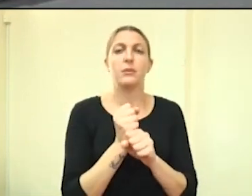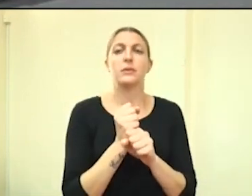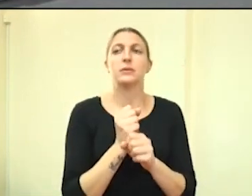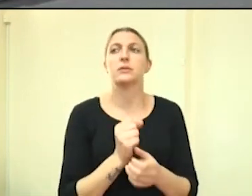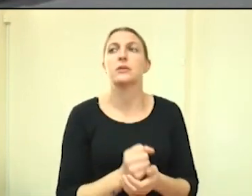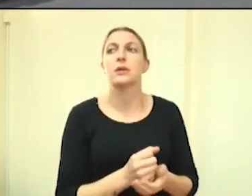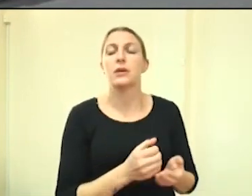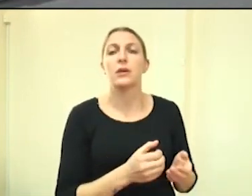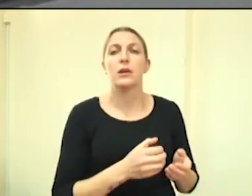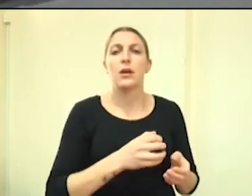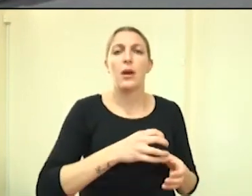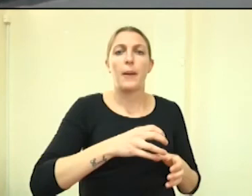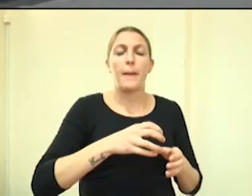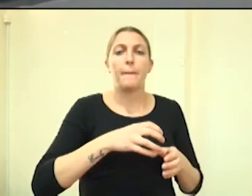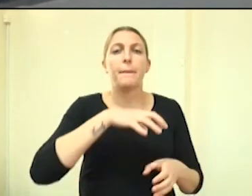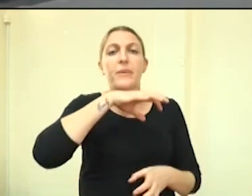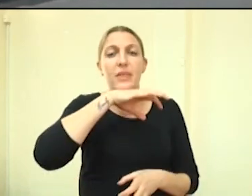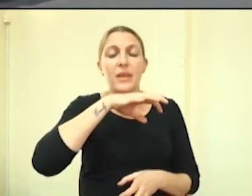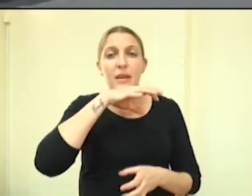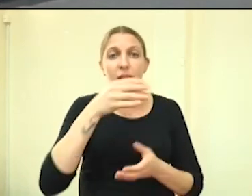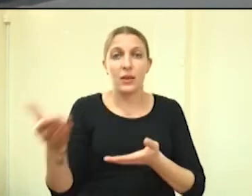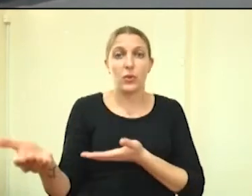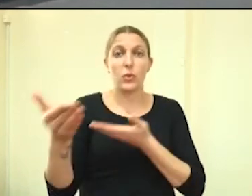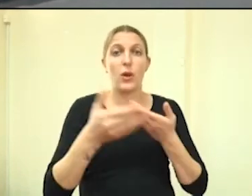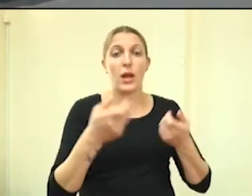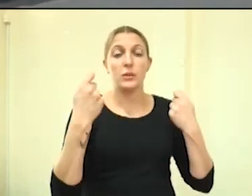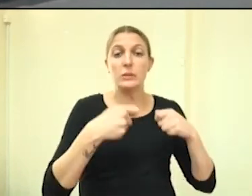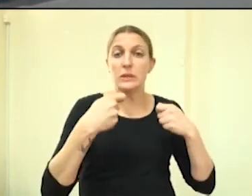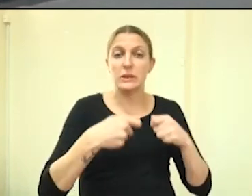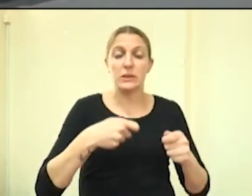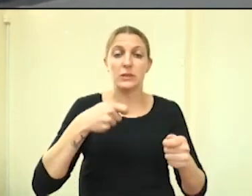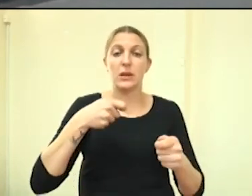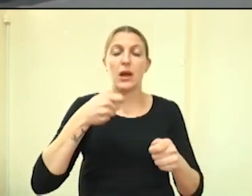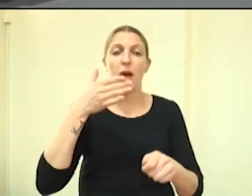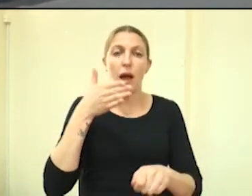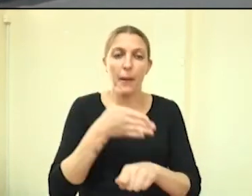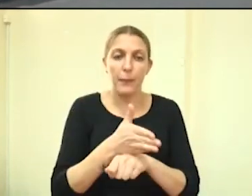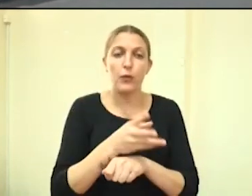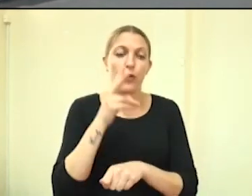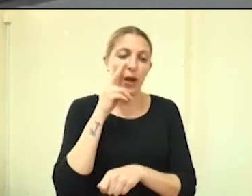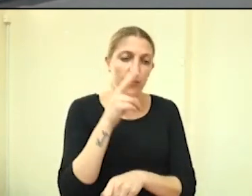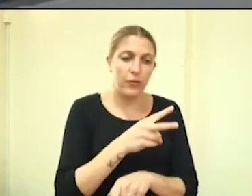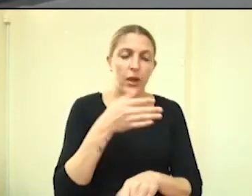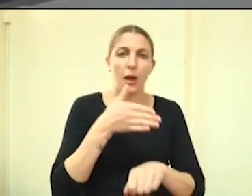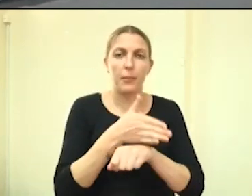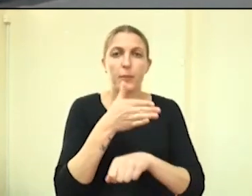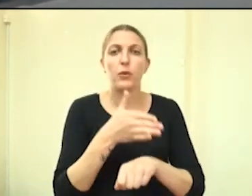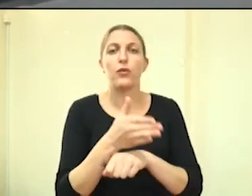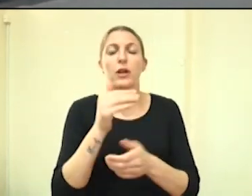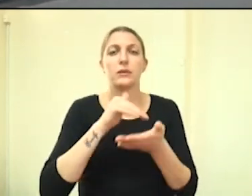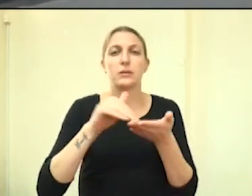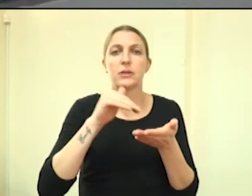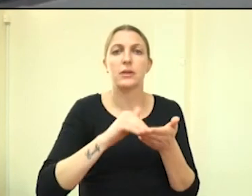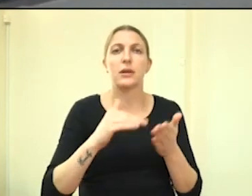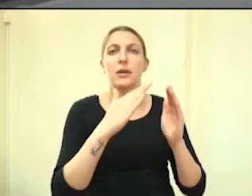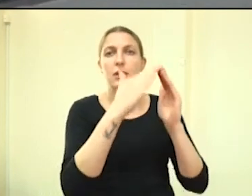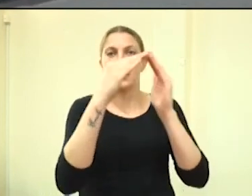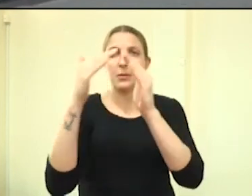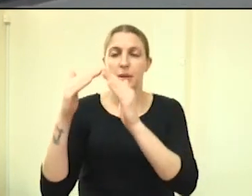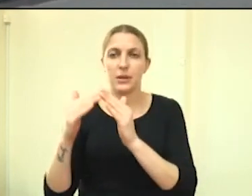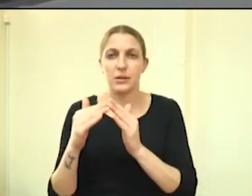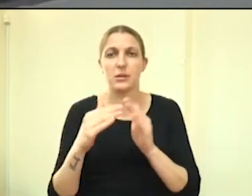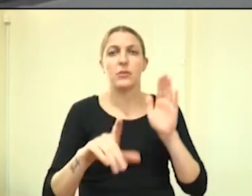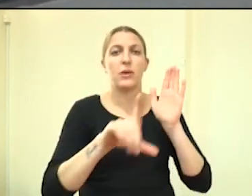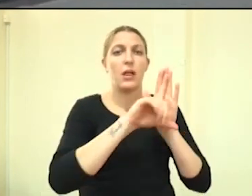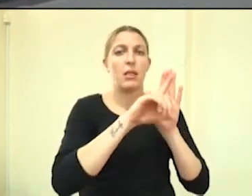ser doada deverá ser previamente aprovada pelo Conselho Municipal de Habitação. Artigo 4º. Revogam-se as disposições em contrário. Artigo 5º. Esta lei entra em vigor na